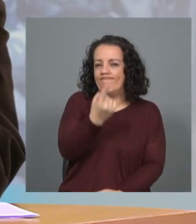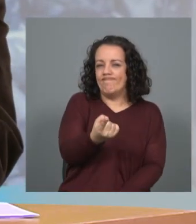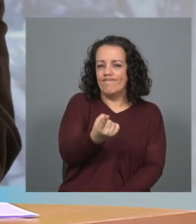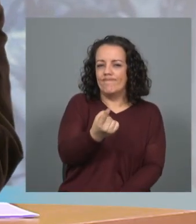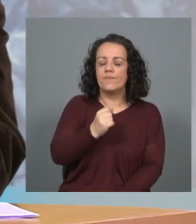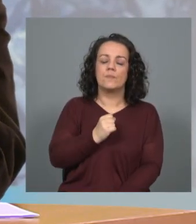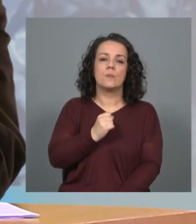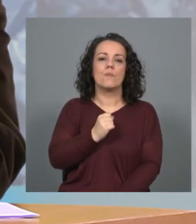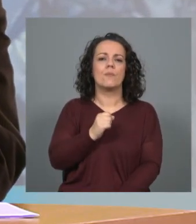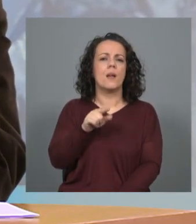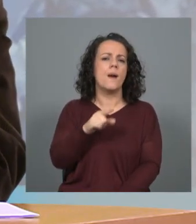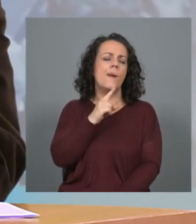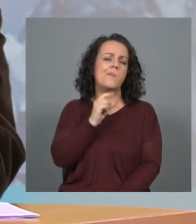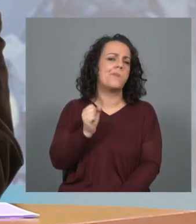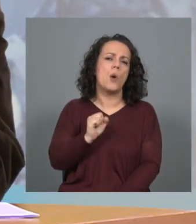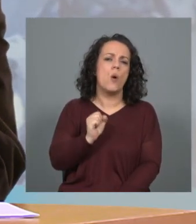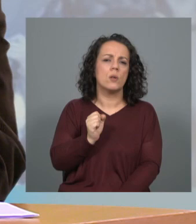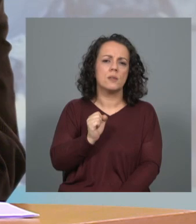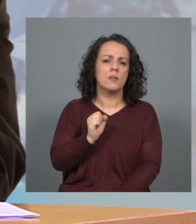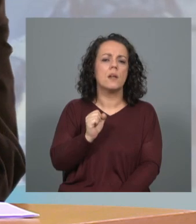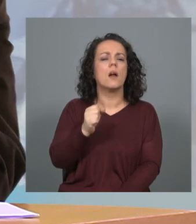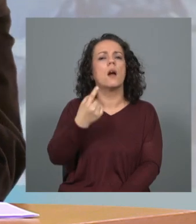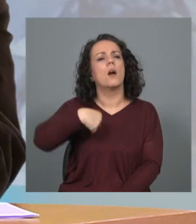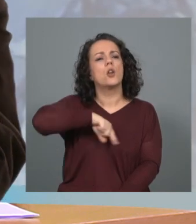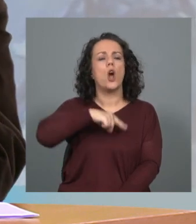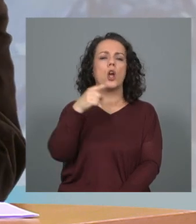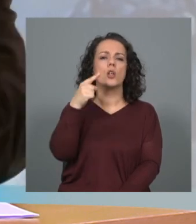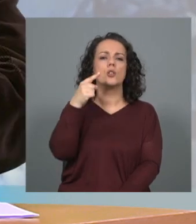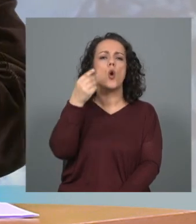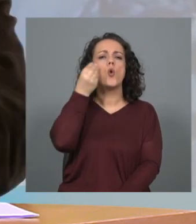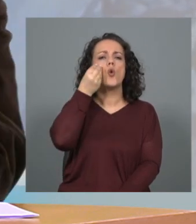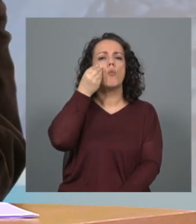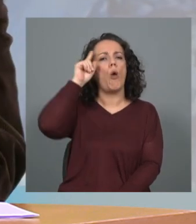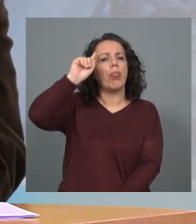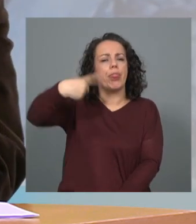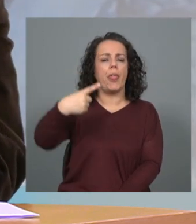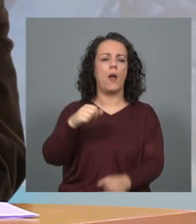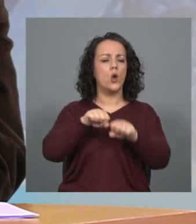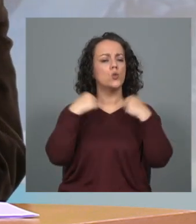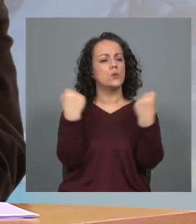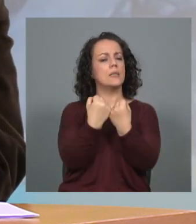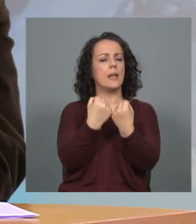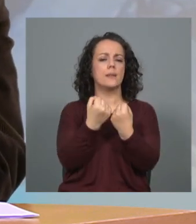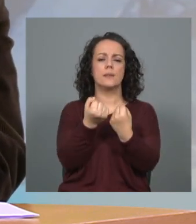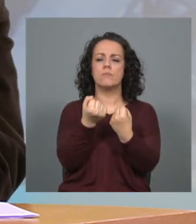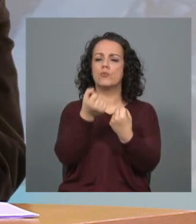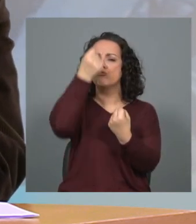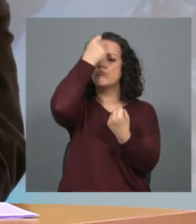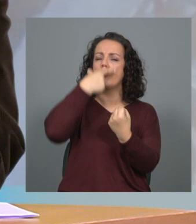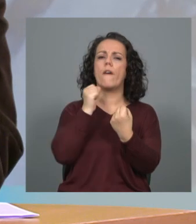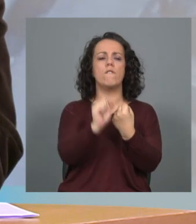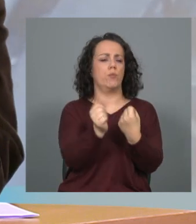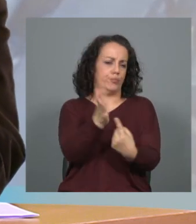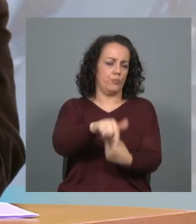não é possível conhecermos a história das sociedades, e no caso concreto da sociedade portuguesa, sem